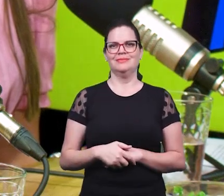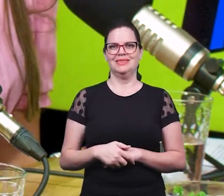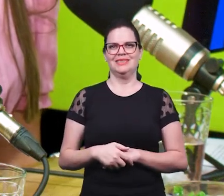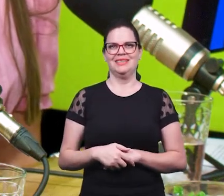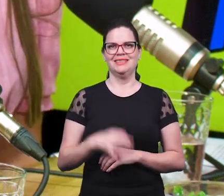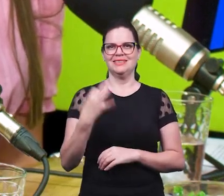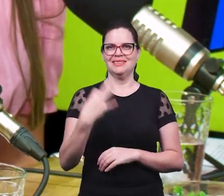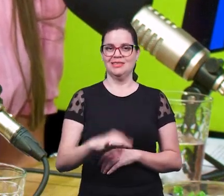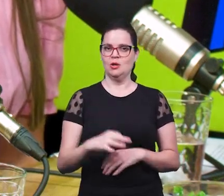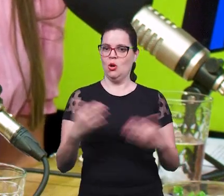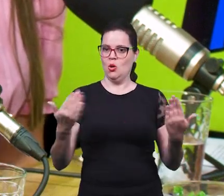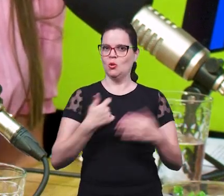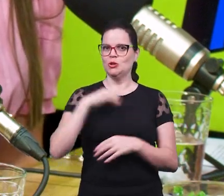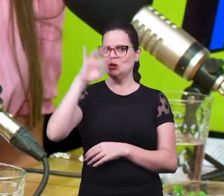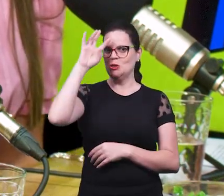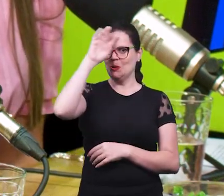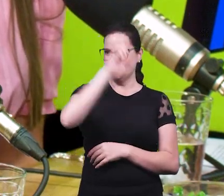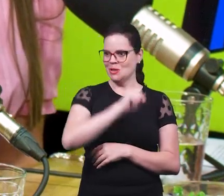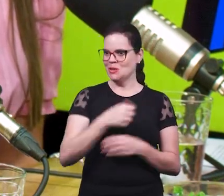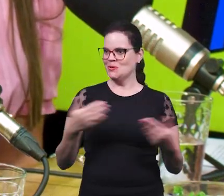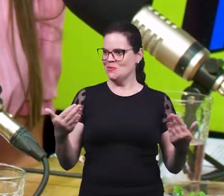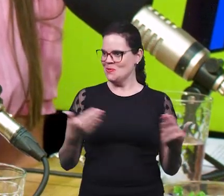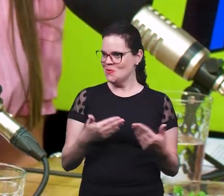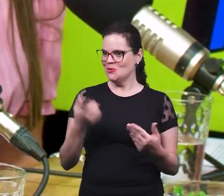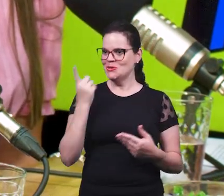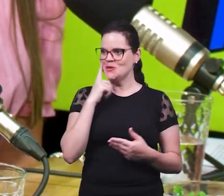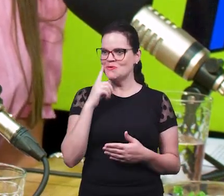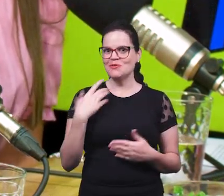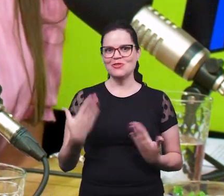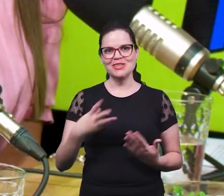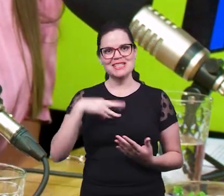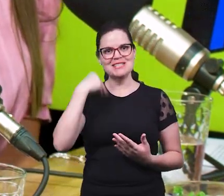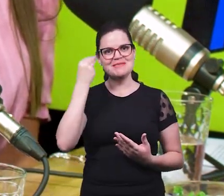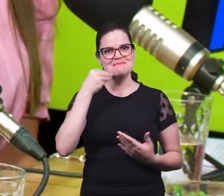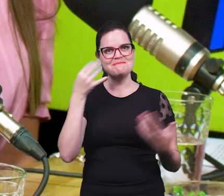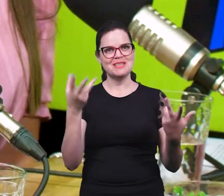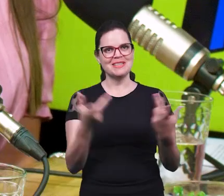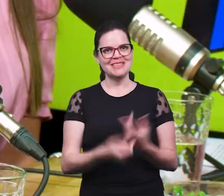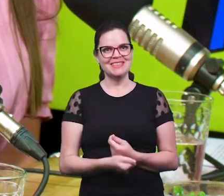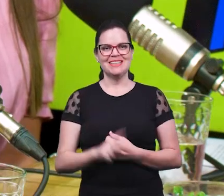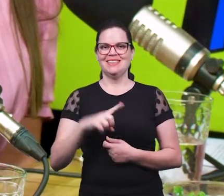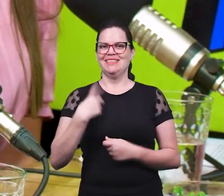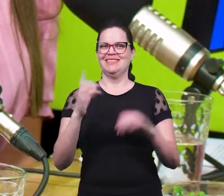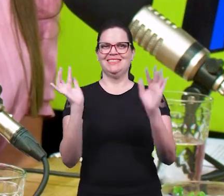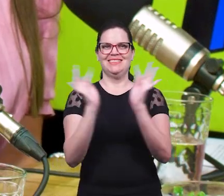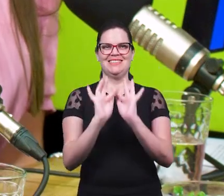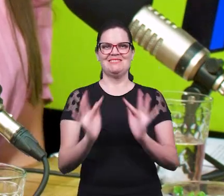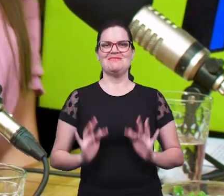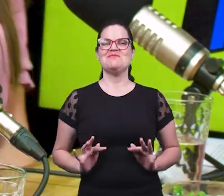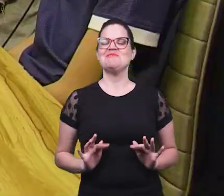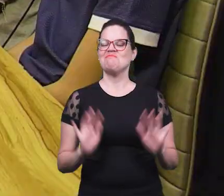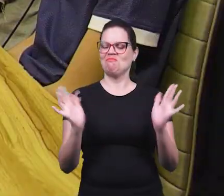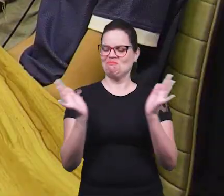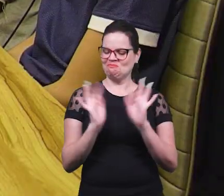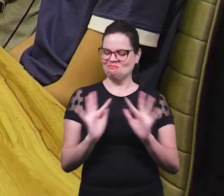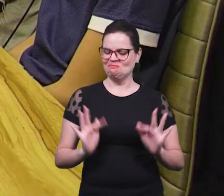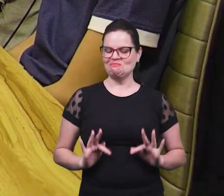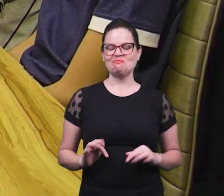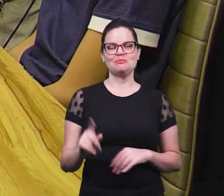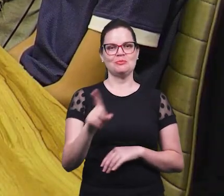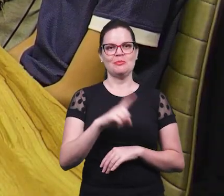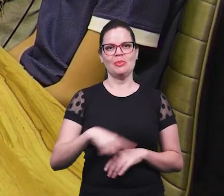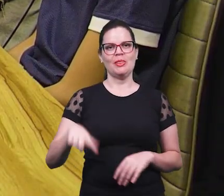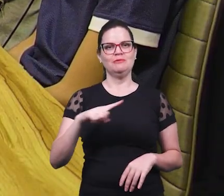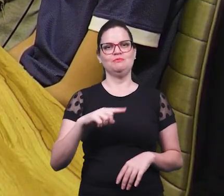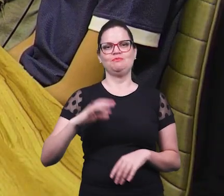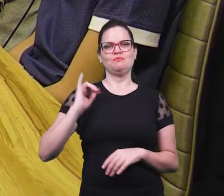certeza. Quanto isso ensinamento, mesmo. Vanessa, nesse podcast, Vanessa, você viu isso? E a gente está muito feliz que vocês